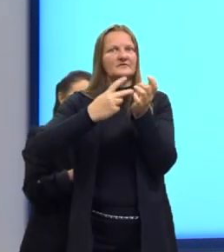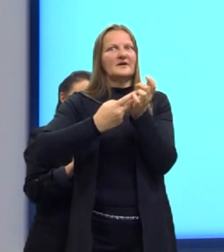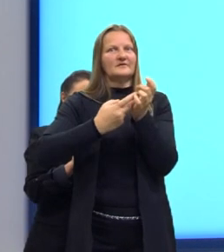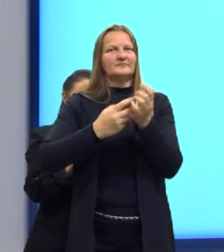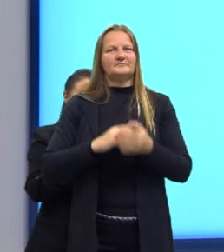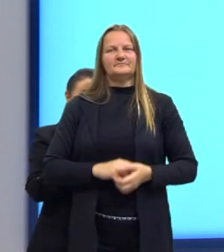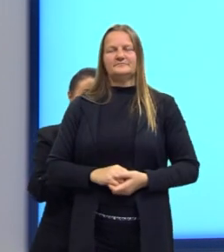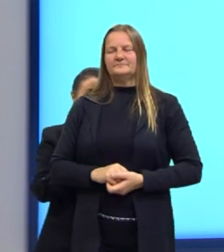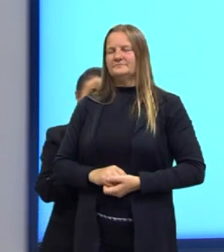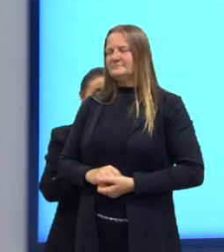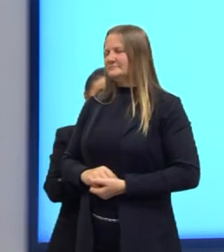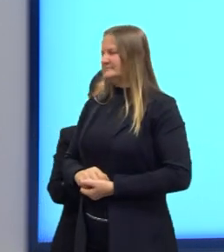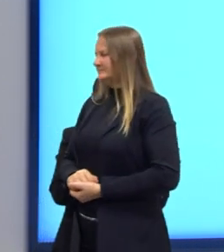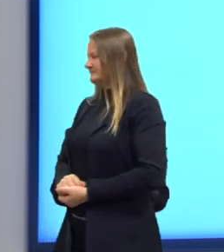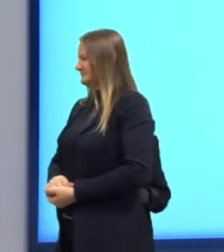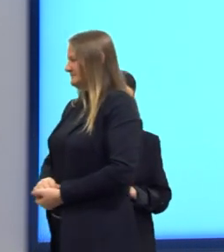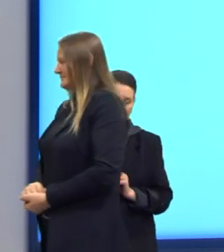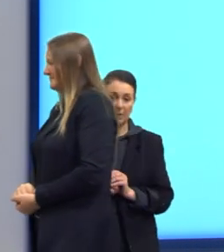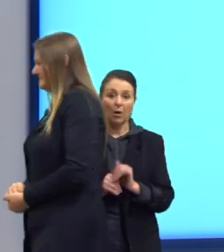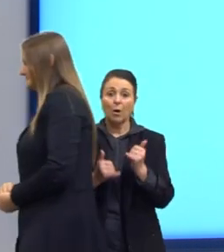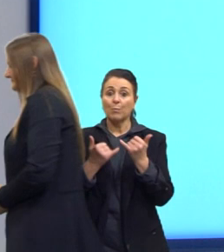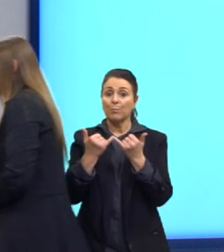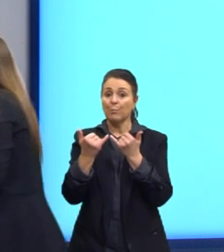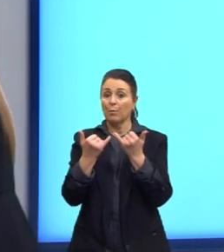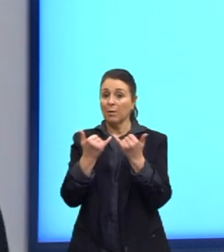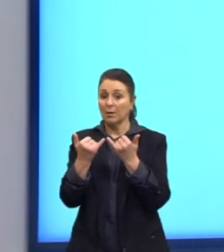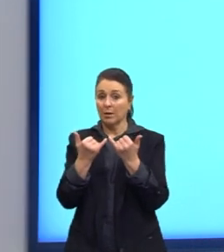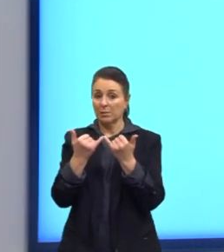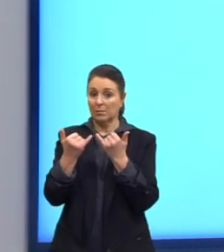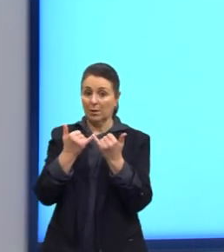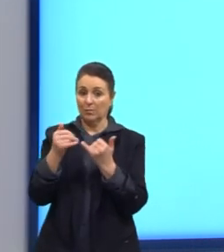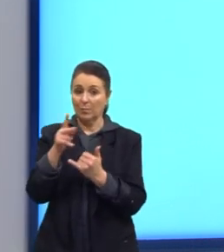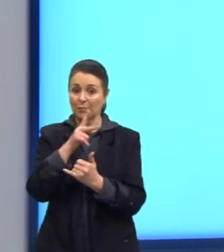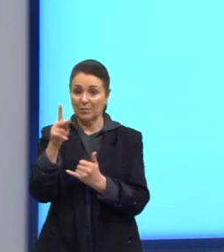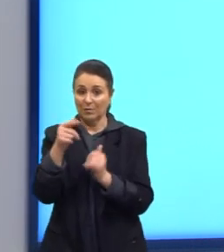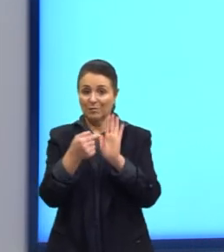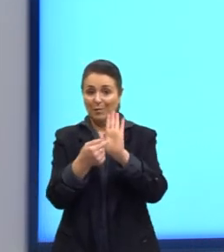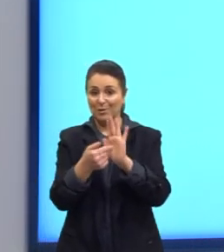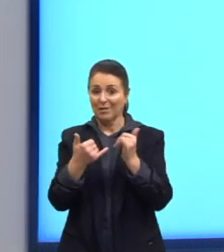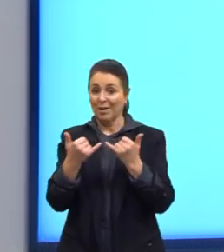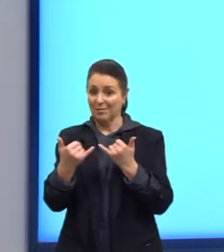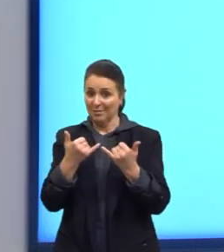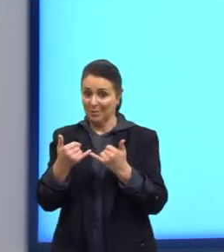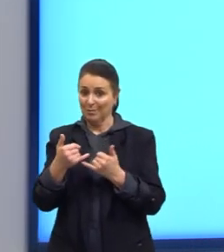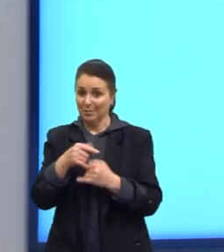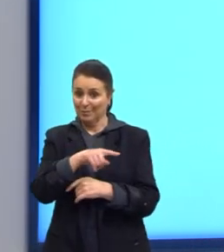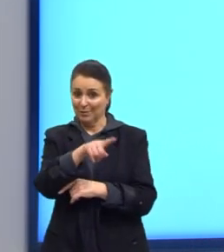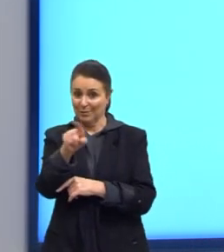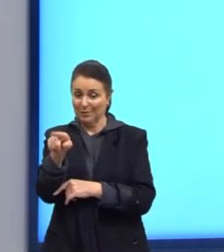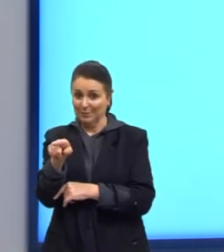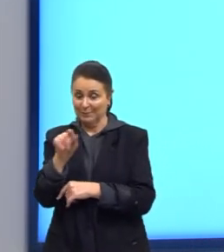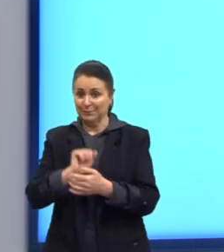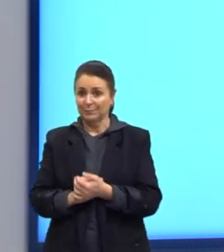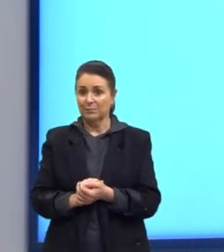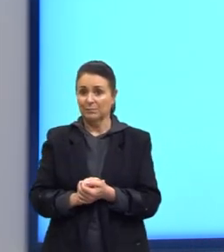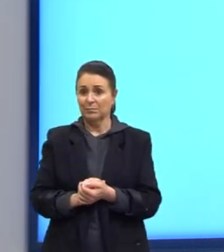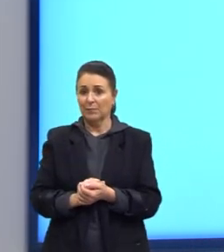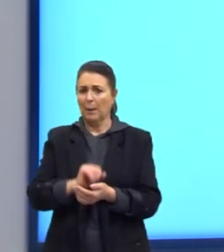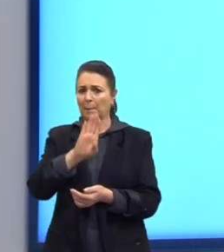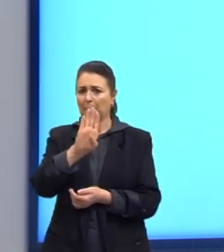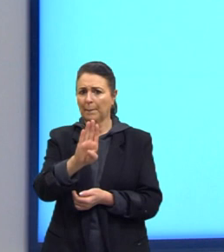significados por exemplo eu trouxe aqui alguns exemplos para vocês tá berro